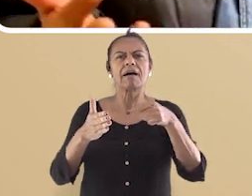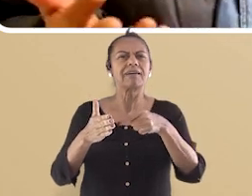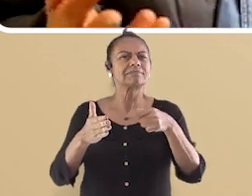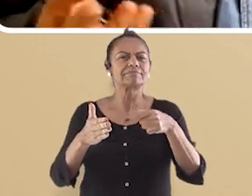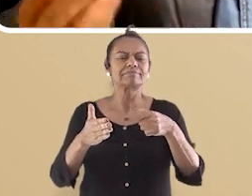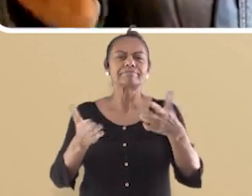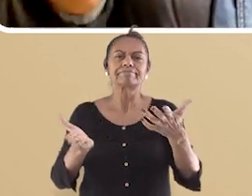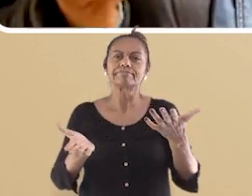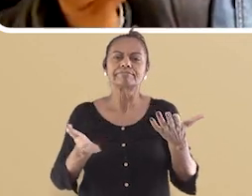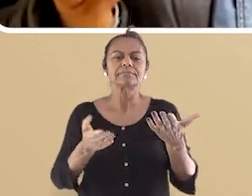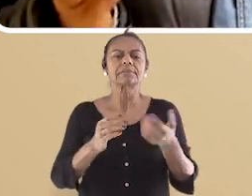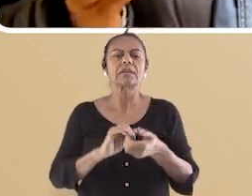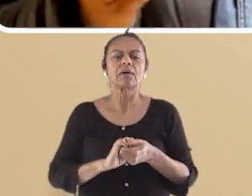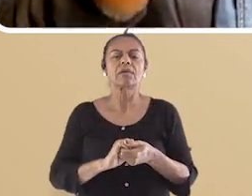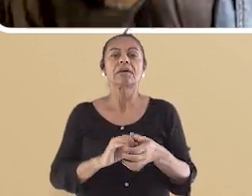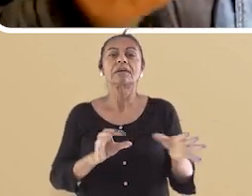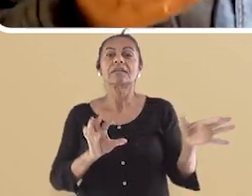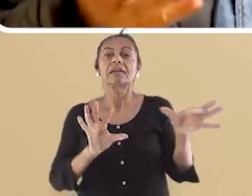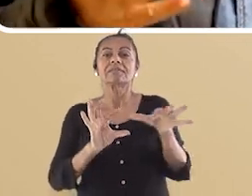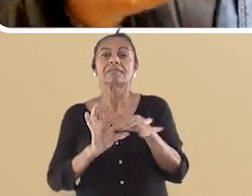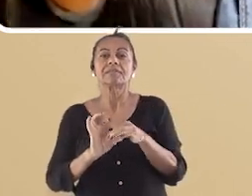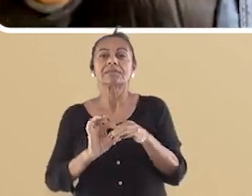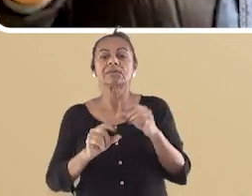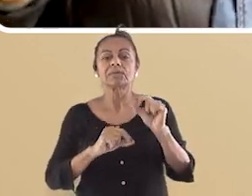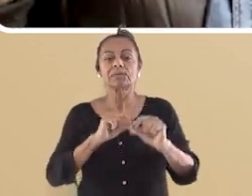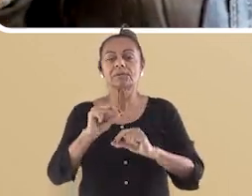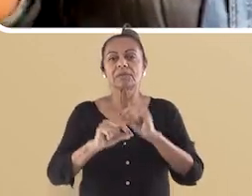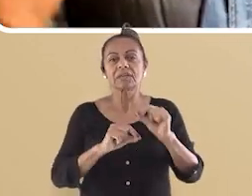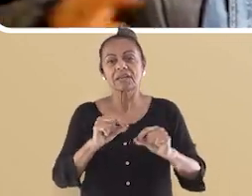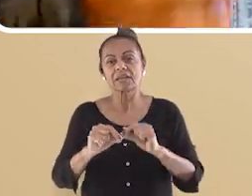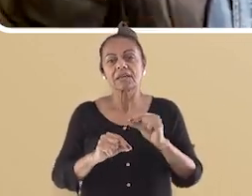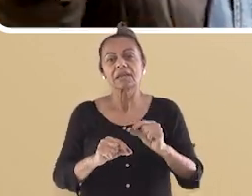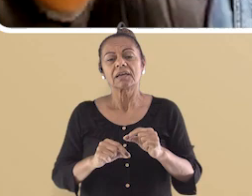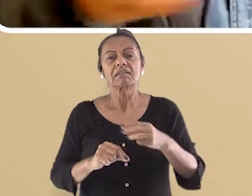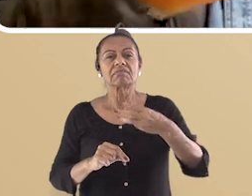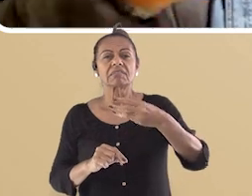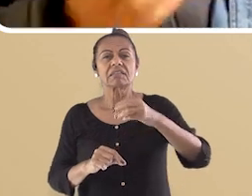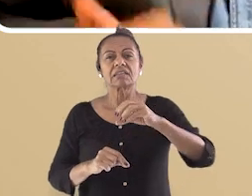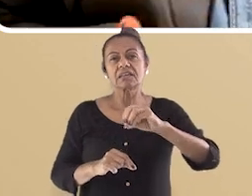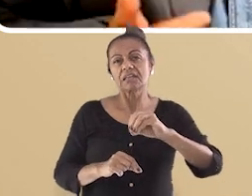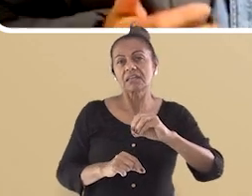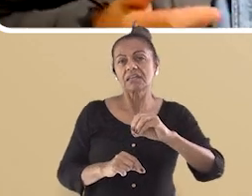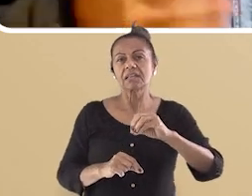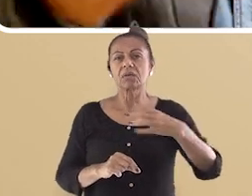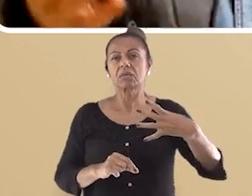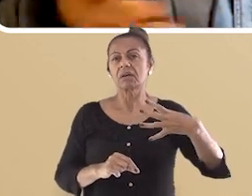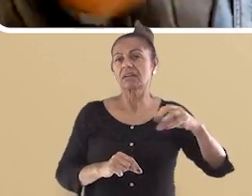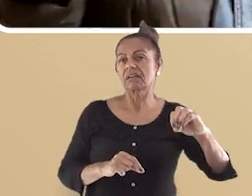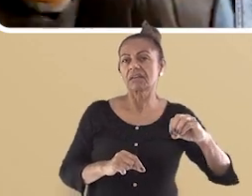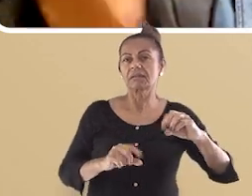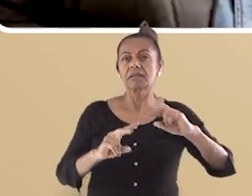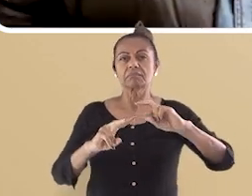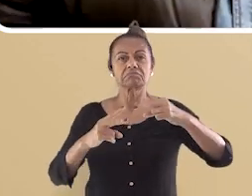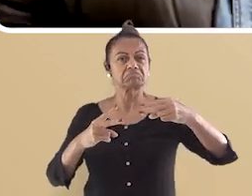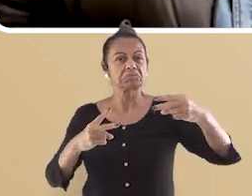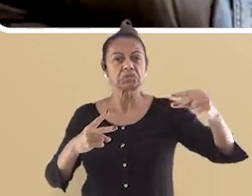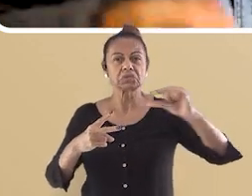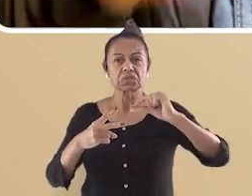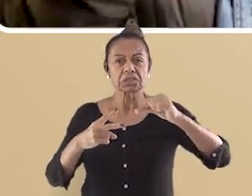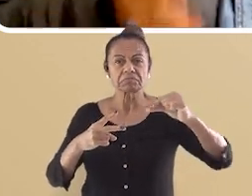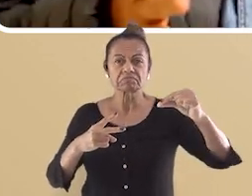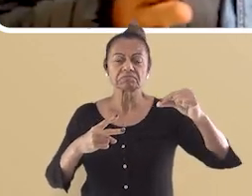as transnacionais associadas a meia dúzia de genes num conjunto de 30, 40 mil genes, conforme o tipo da planta na cana, 80 mil